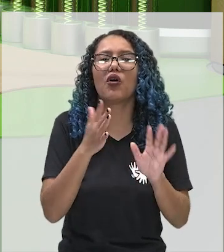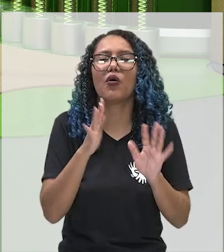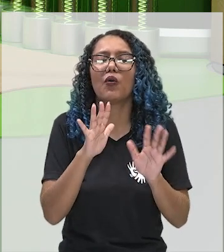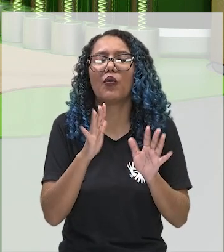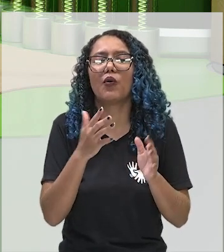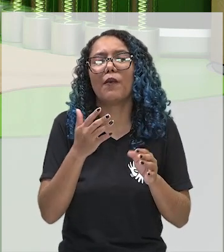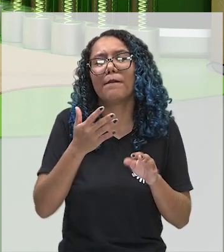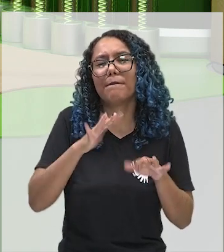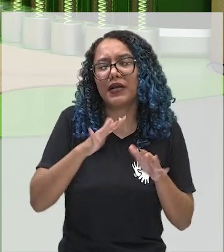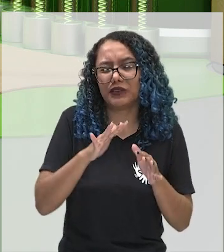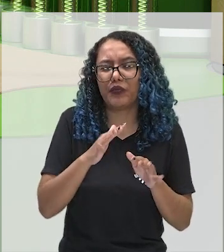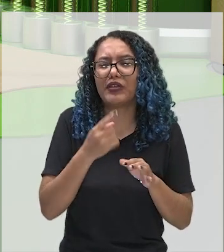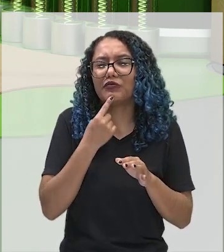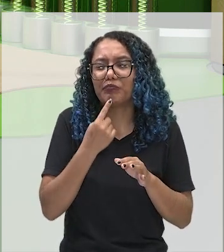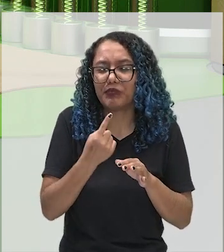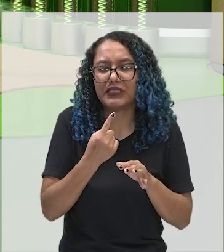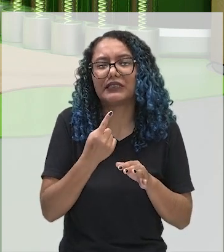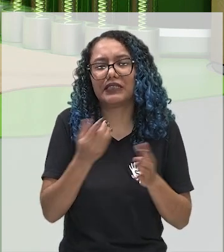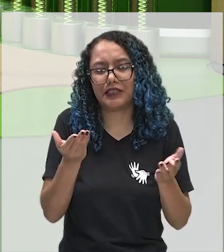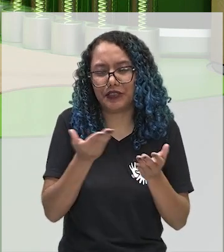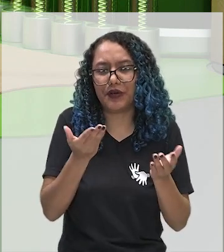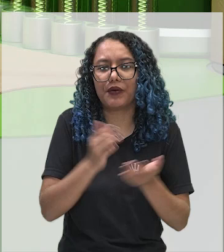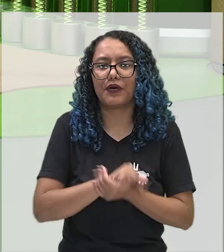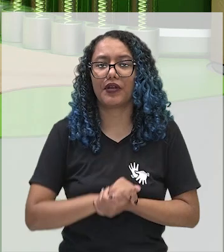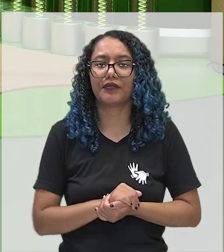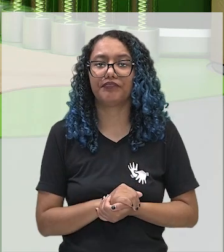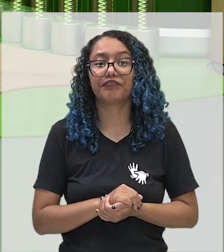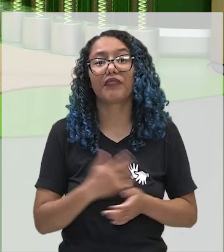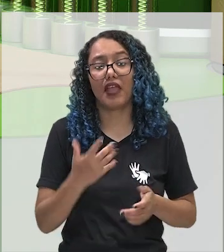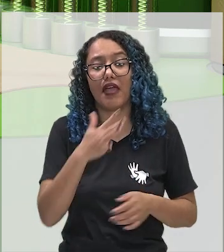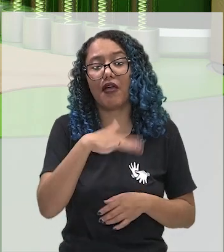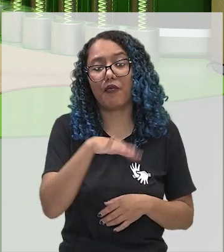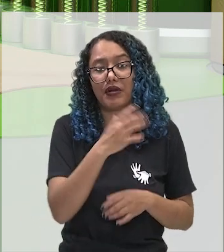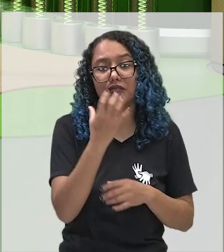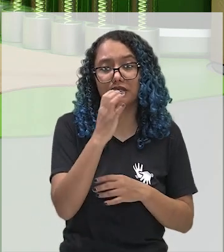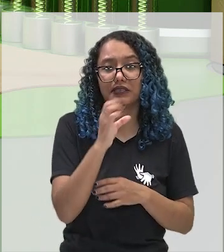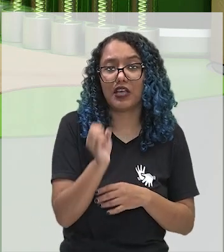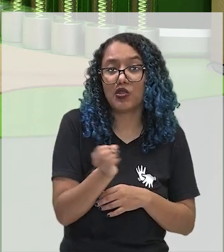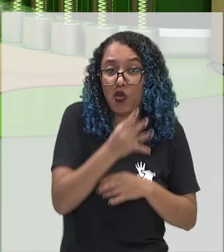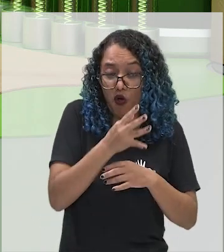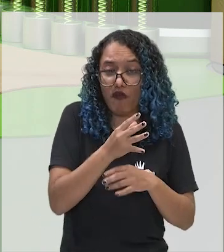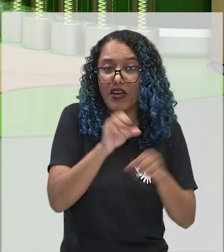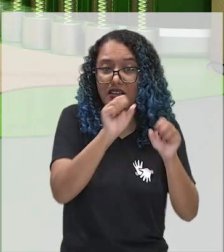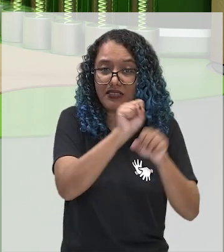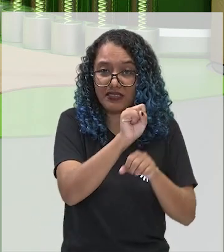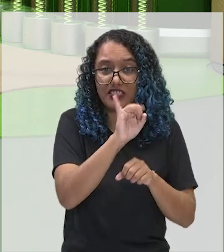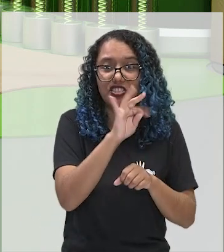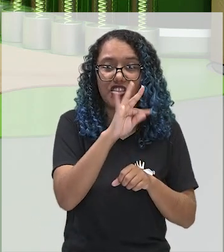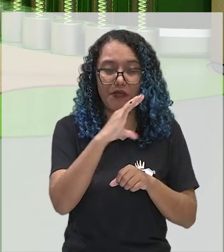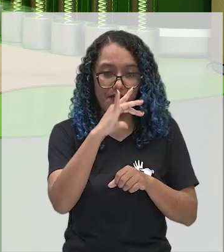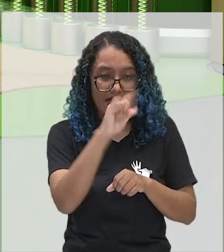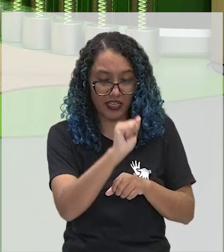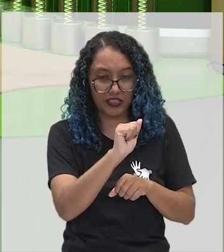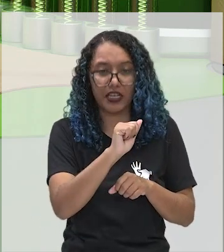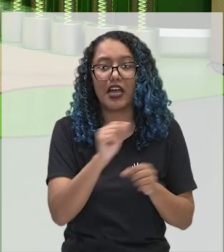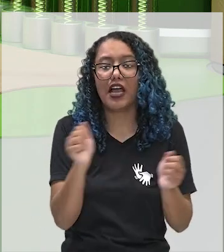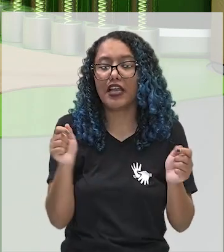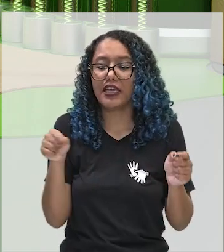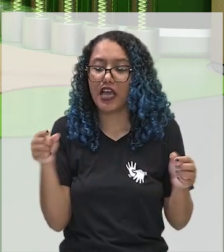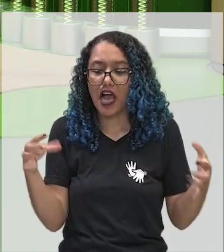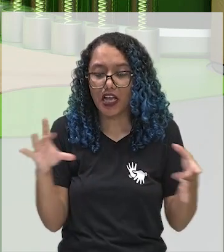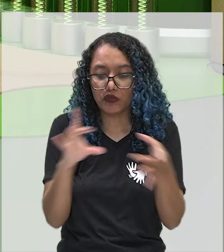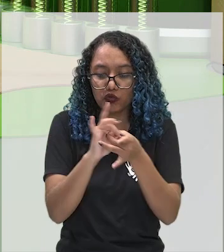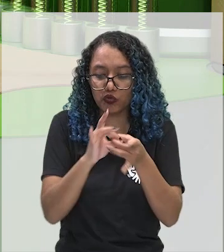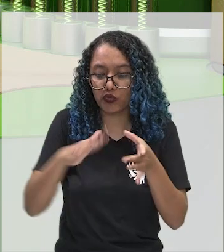um tempo depois. Então, a sistemática, ela é uma ciência mais recente e ela, juntamente com a taxonomia, vai ajudar